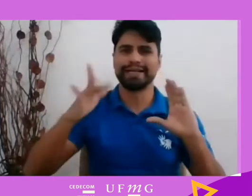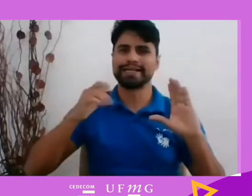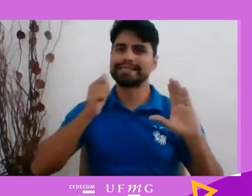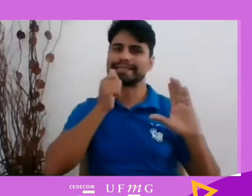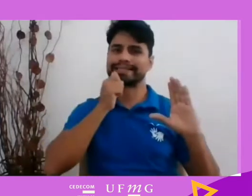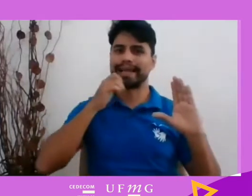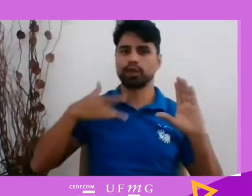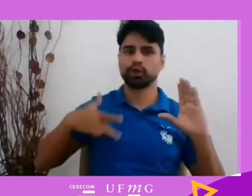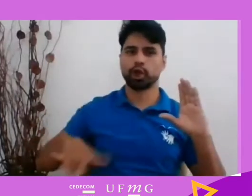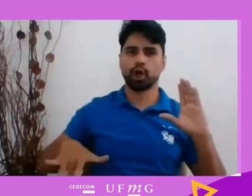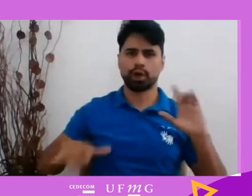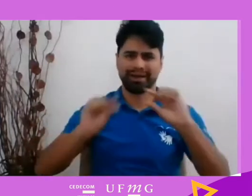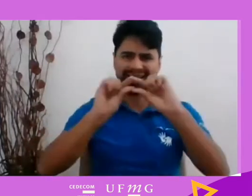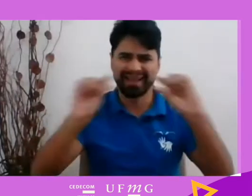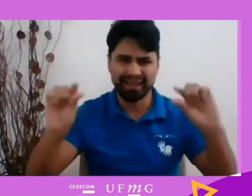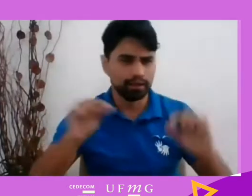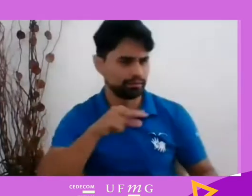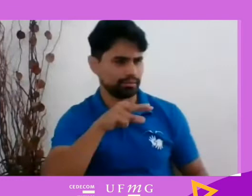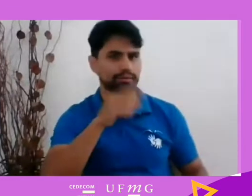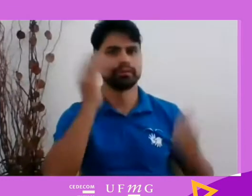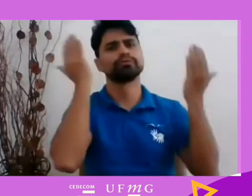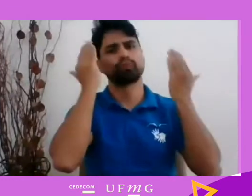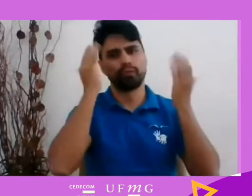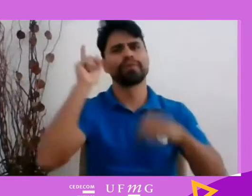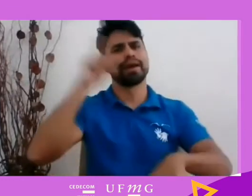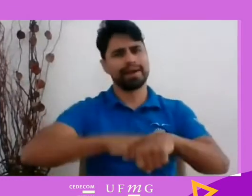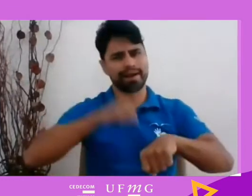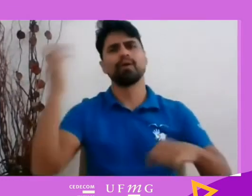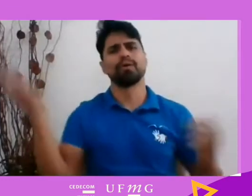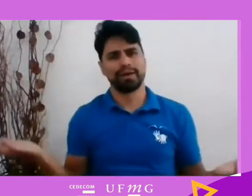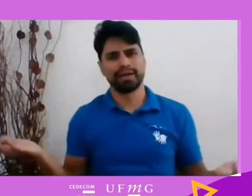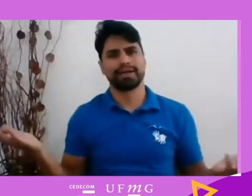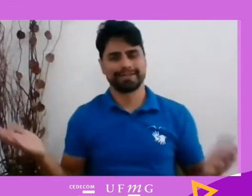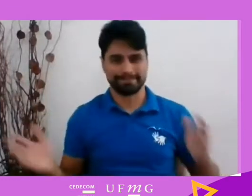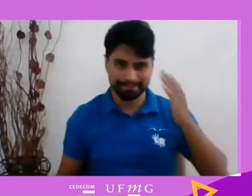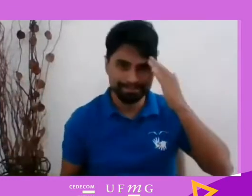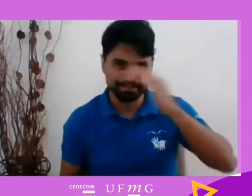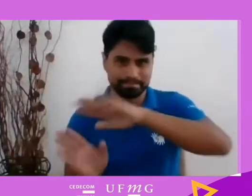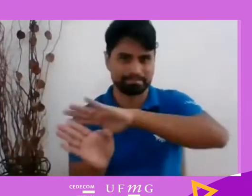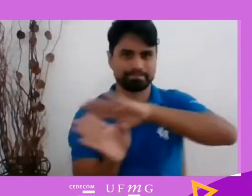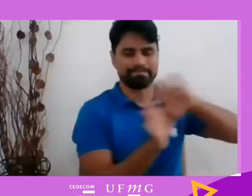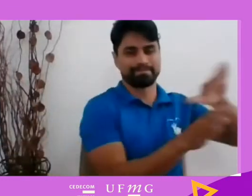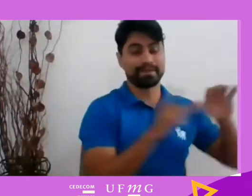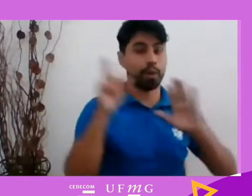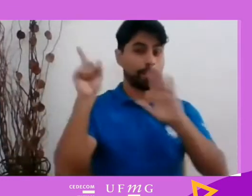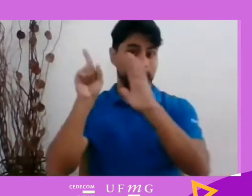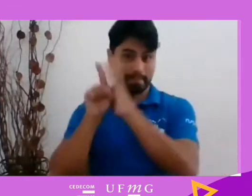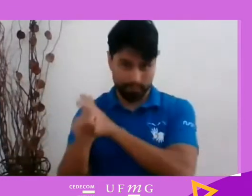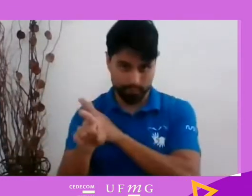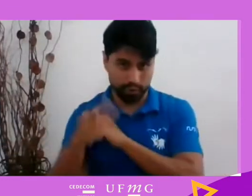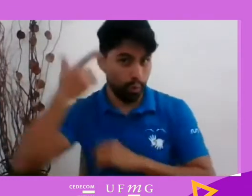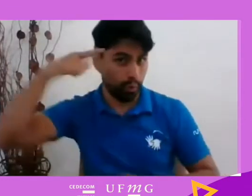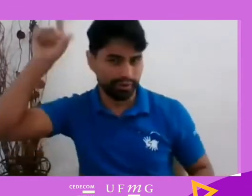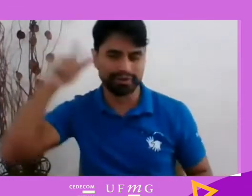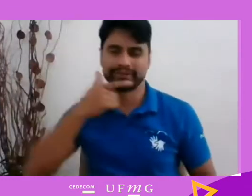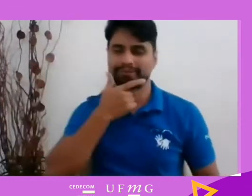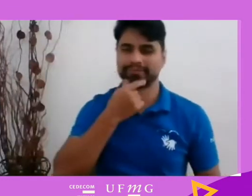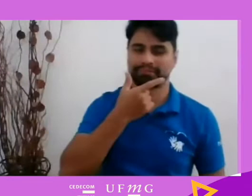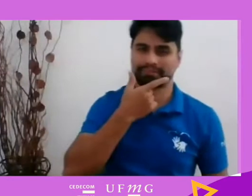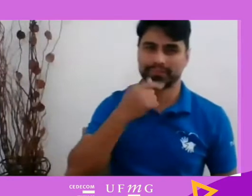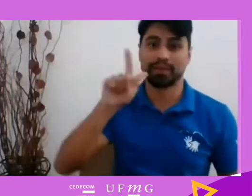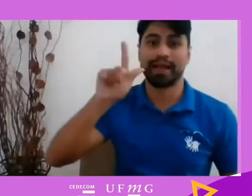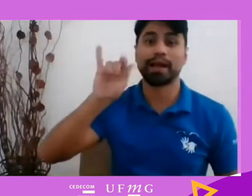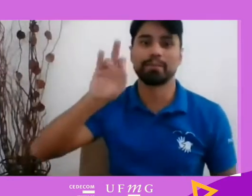Uhum. Sobre esse tema, professora, tem até uma pergunta que eu acho que vale a pena puxar agora, que a